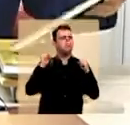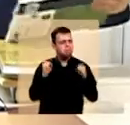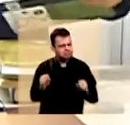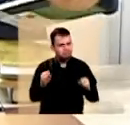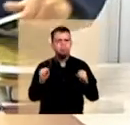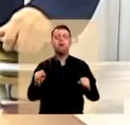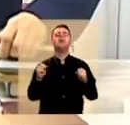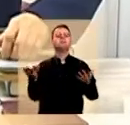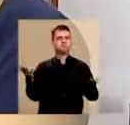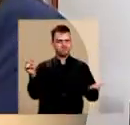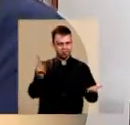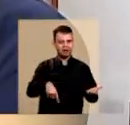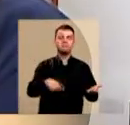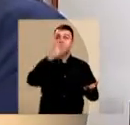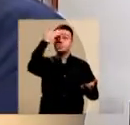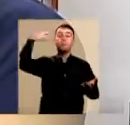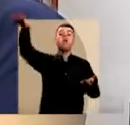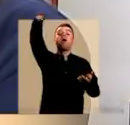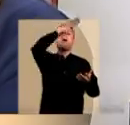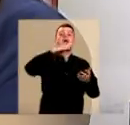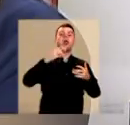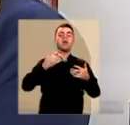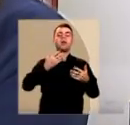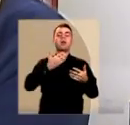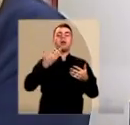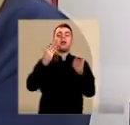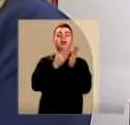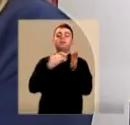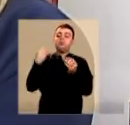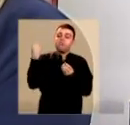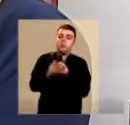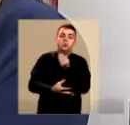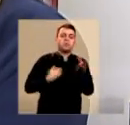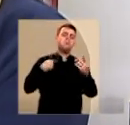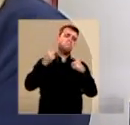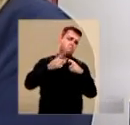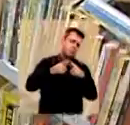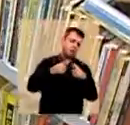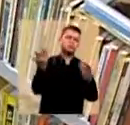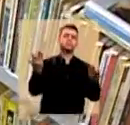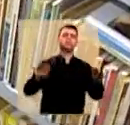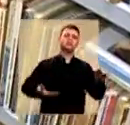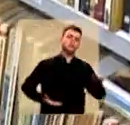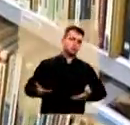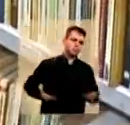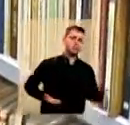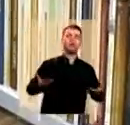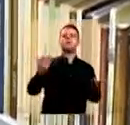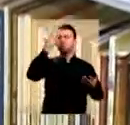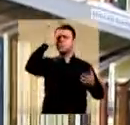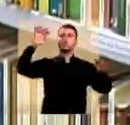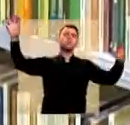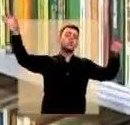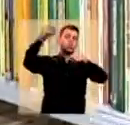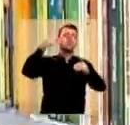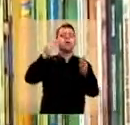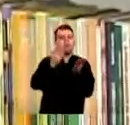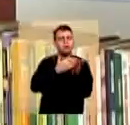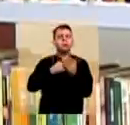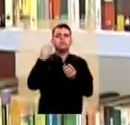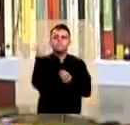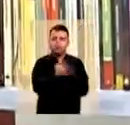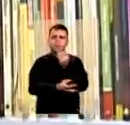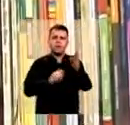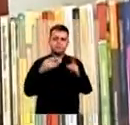comunidade em geral, são todos livros doados pela comunidade em geral. Os médicos doam, os funcionários doam, a comunidade em geral